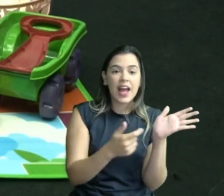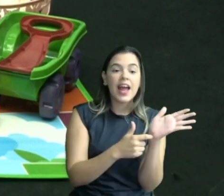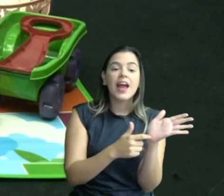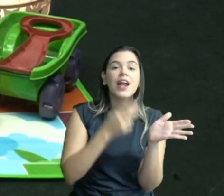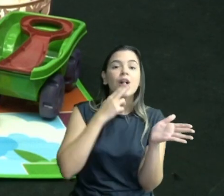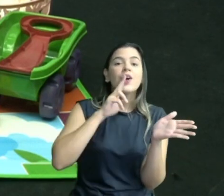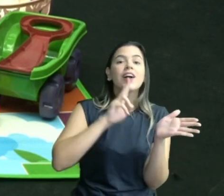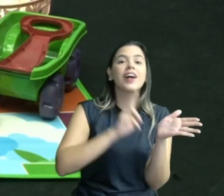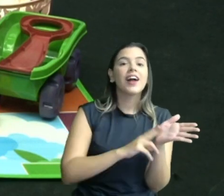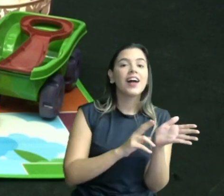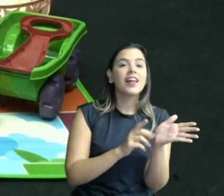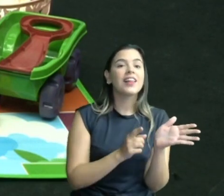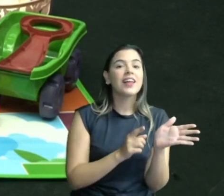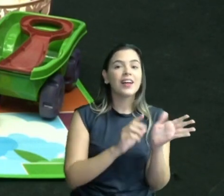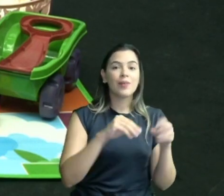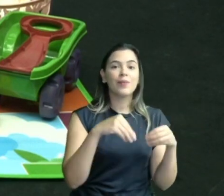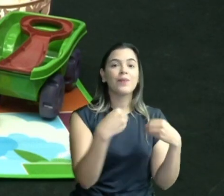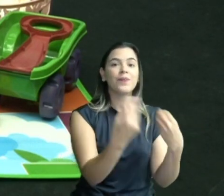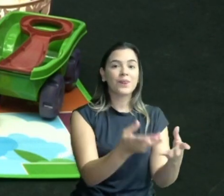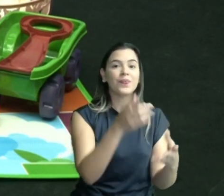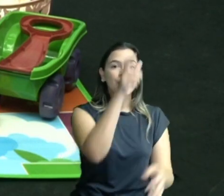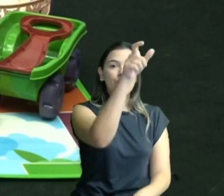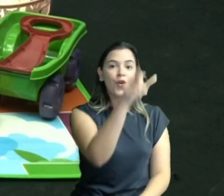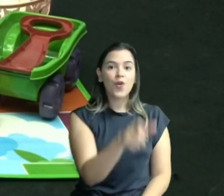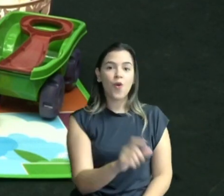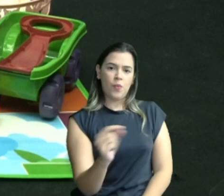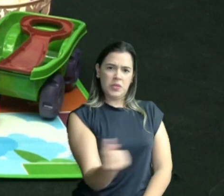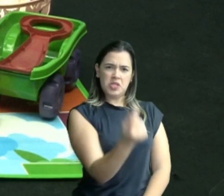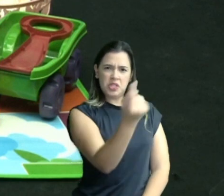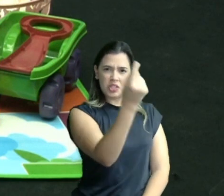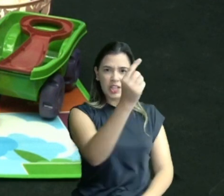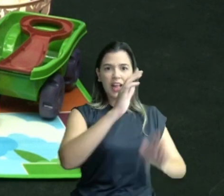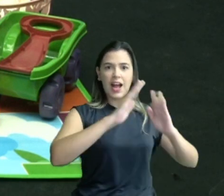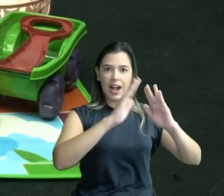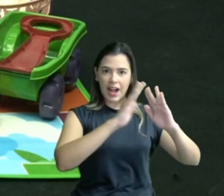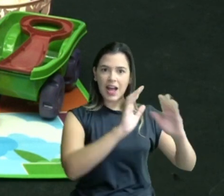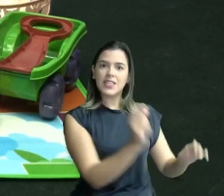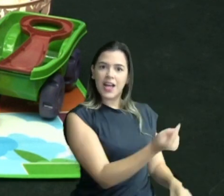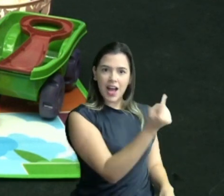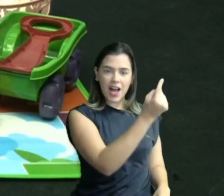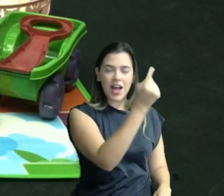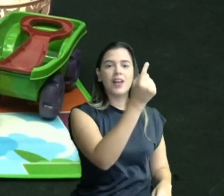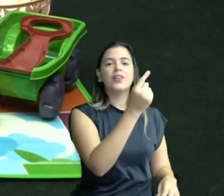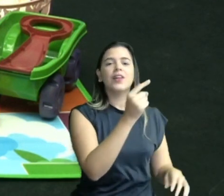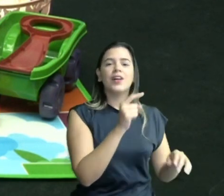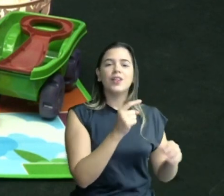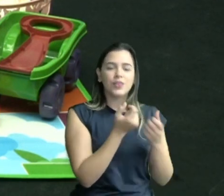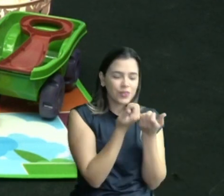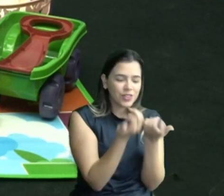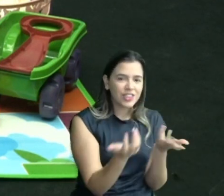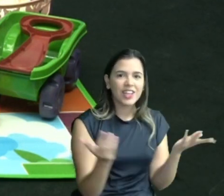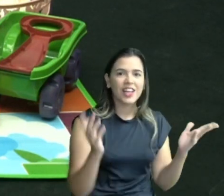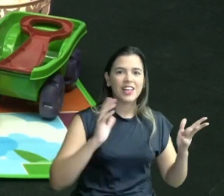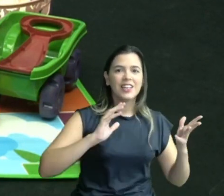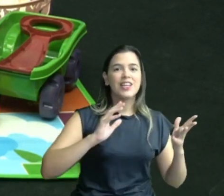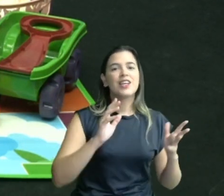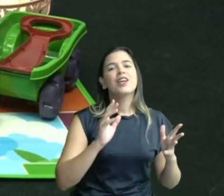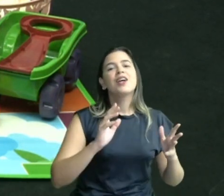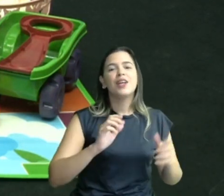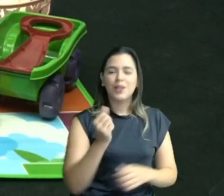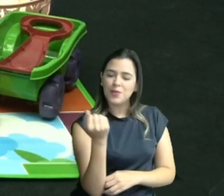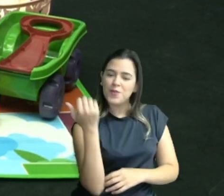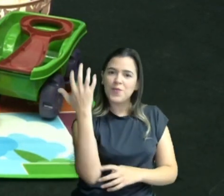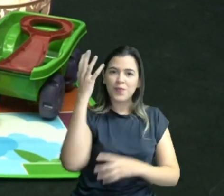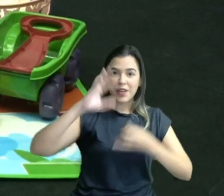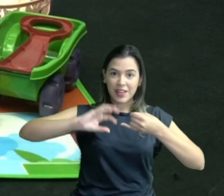cartão postal destinado ao Senhor gigante da Casa Alta Jardim em Pé de Feijão vamos ver